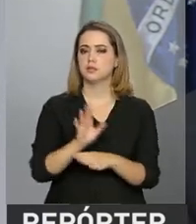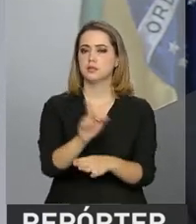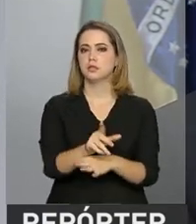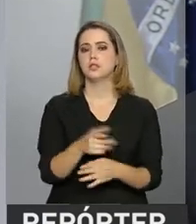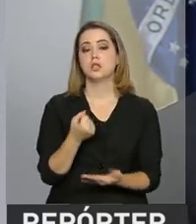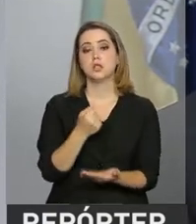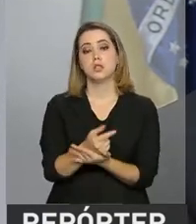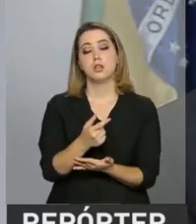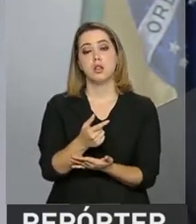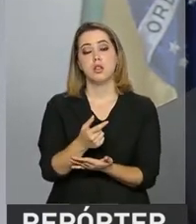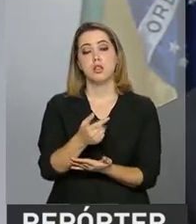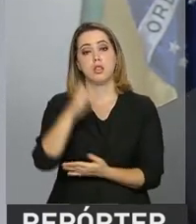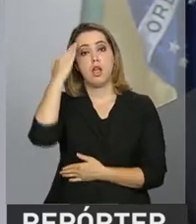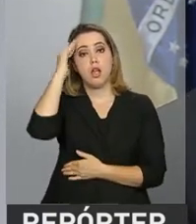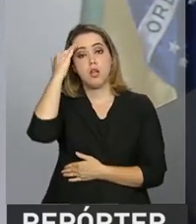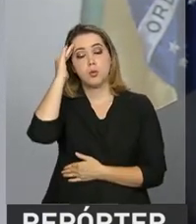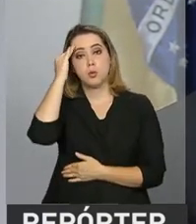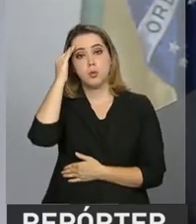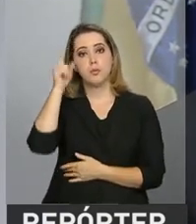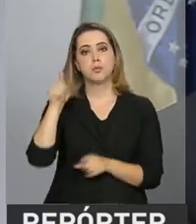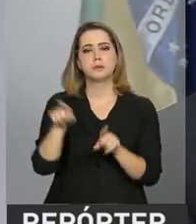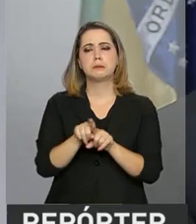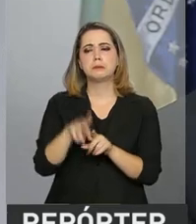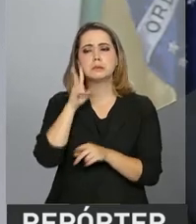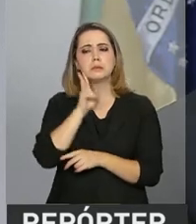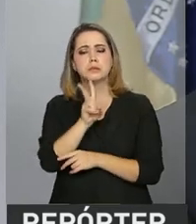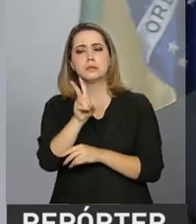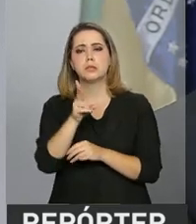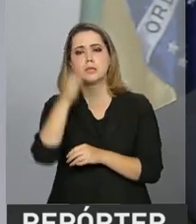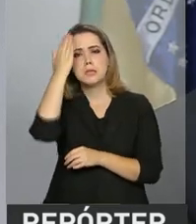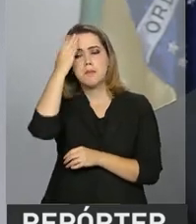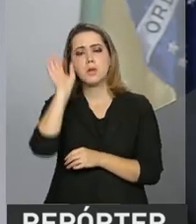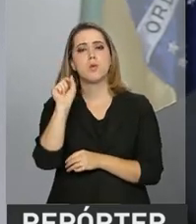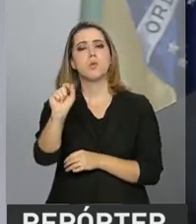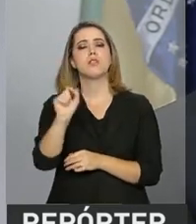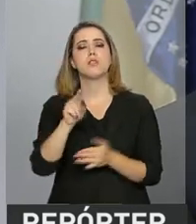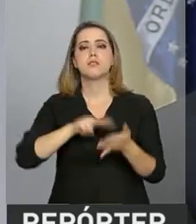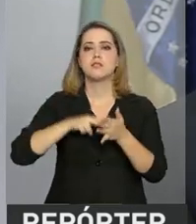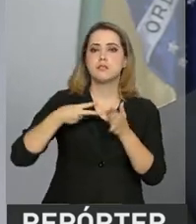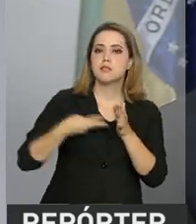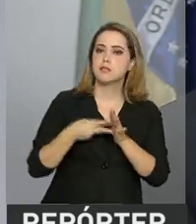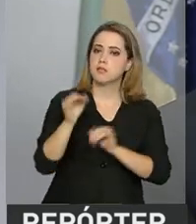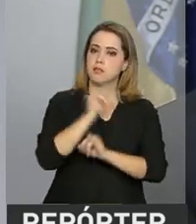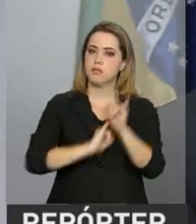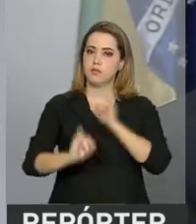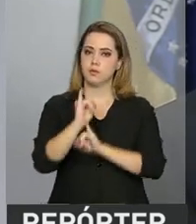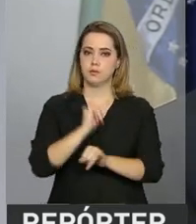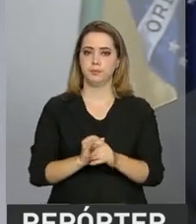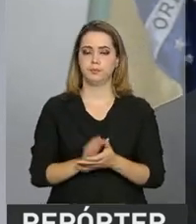na compreensão e e na exploração das informações por aqueles que operam o comércio exterior